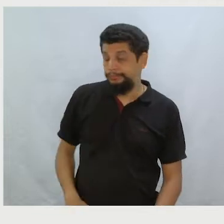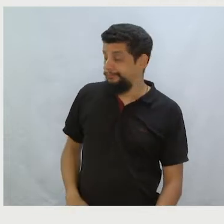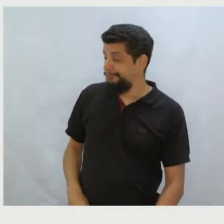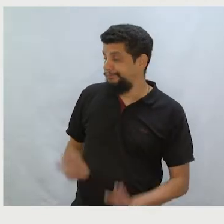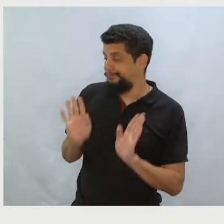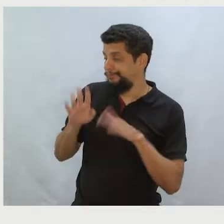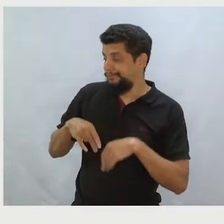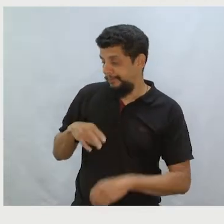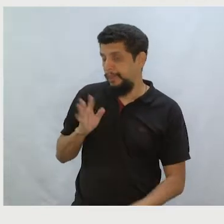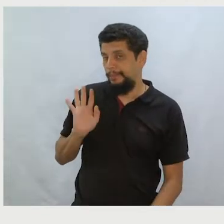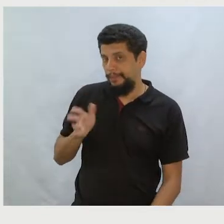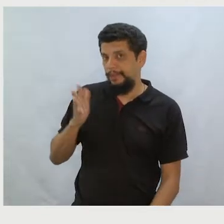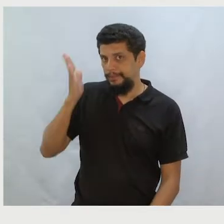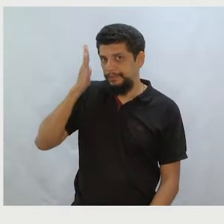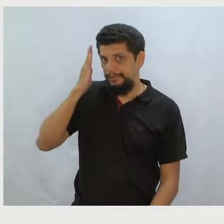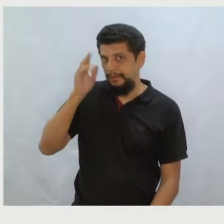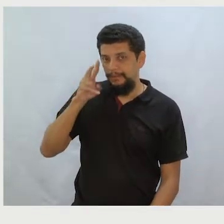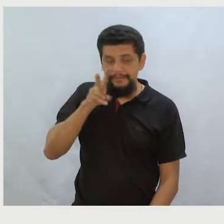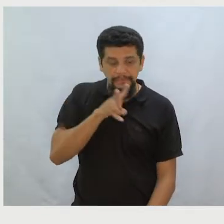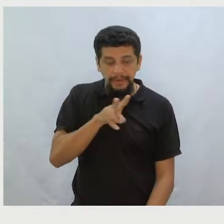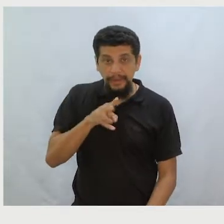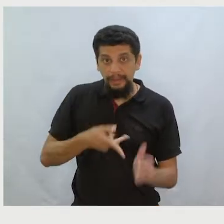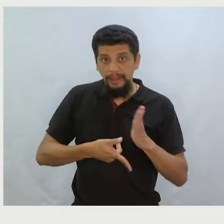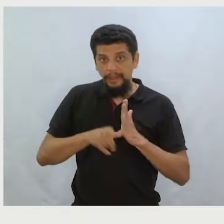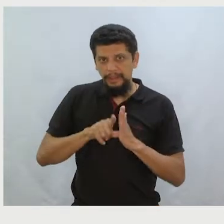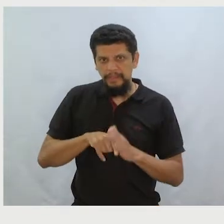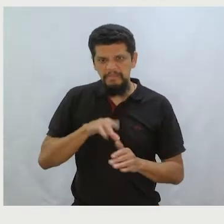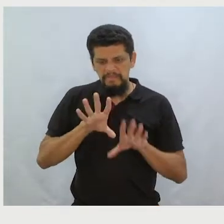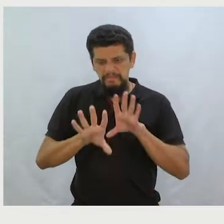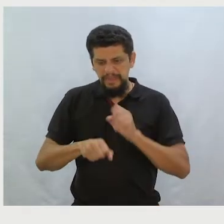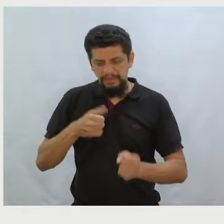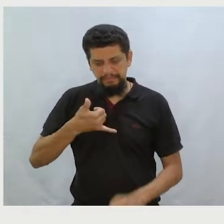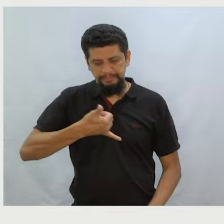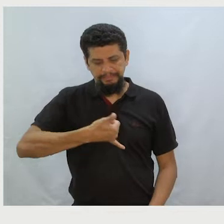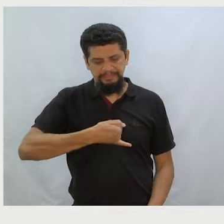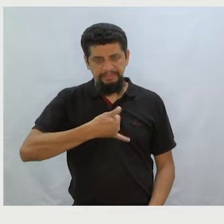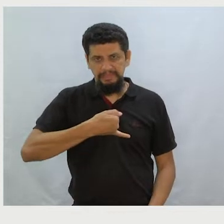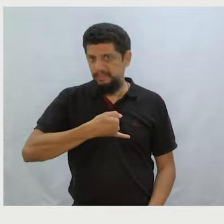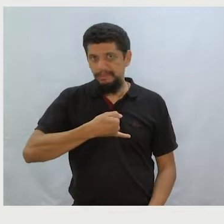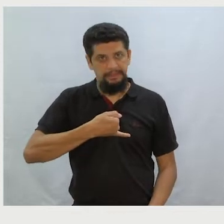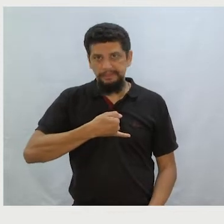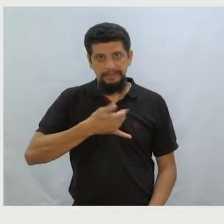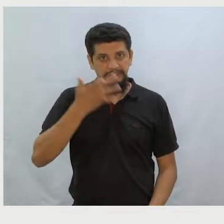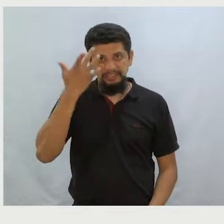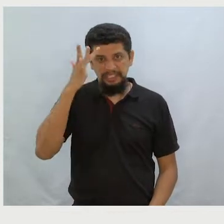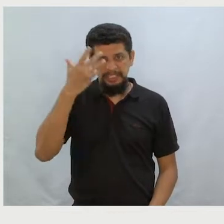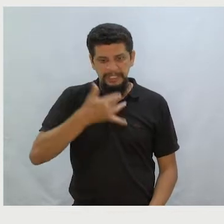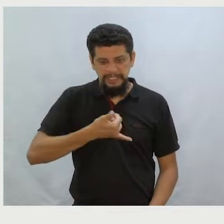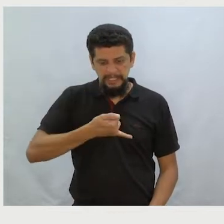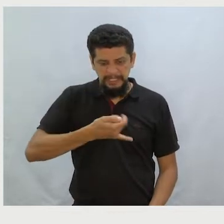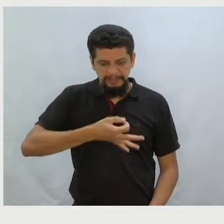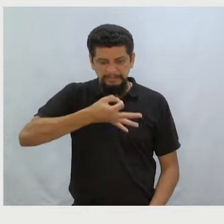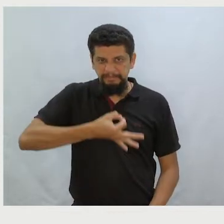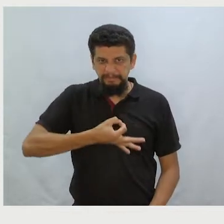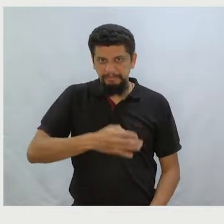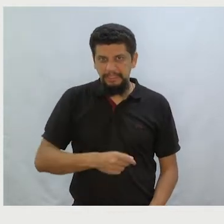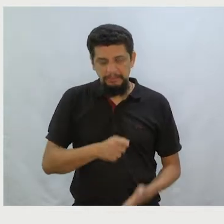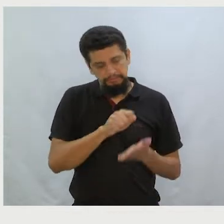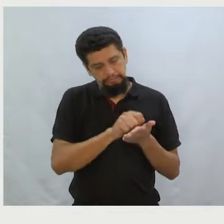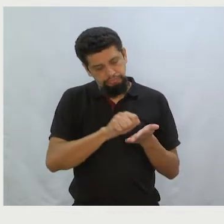olhou de novo porque ela já estava olhando antes mesmo peguei a caneta eu nem sabia mais segurar direito a